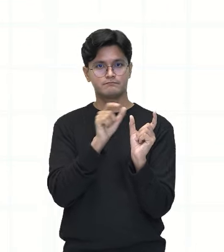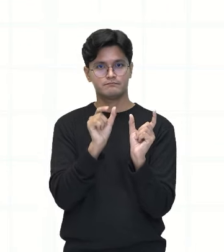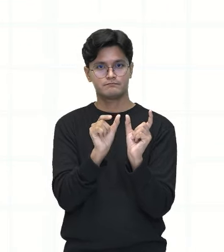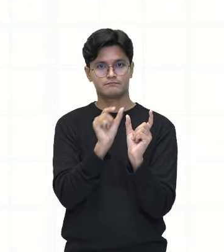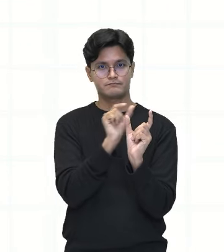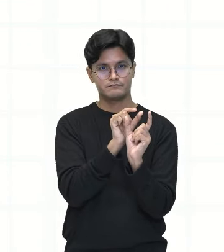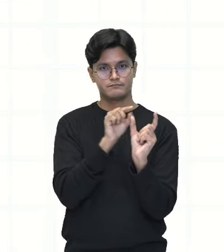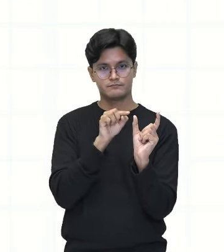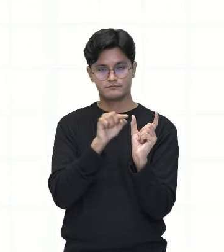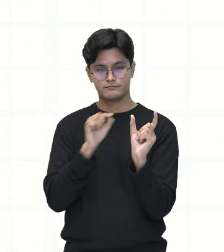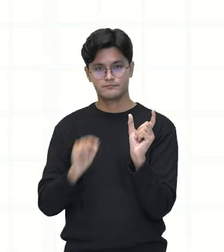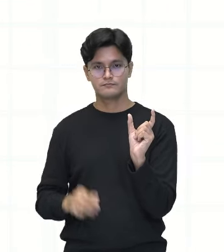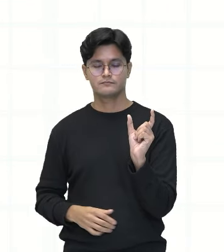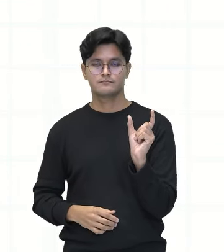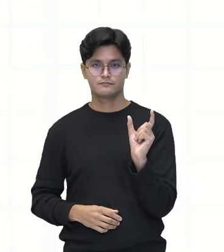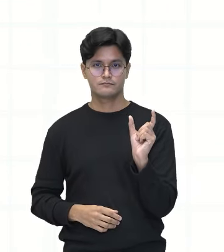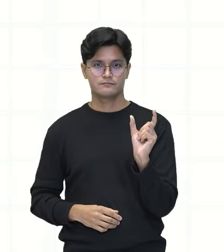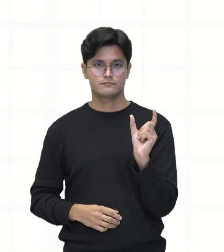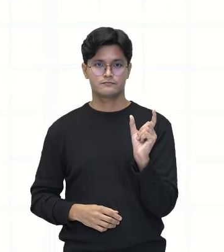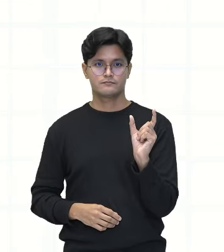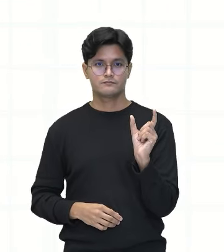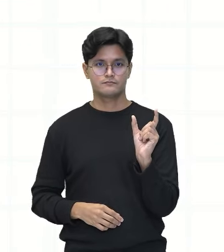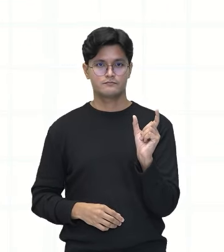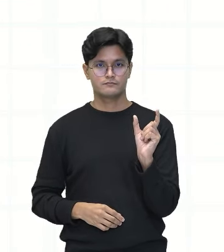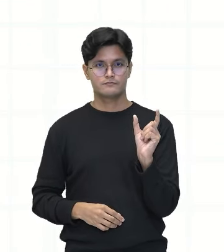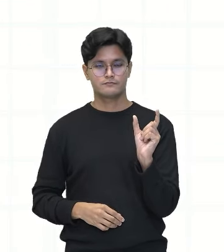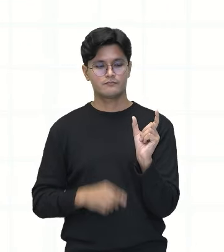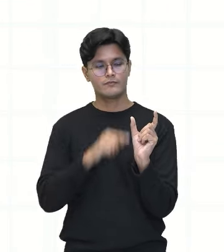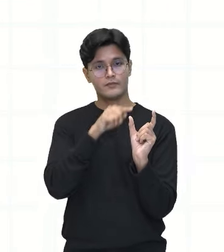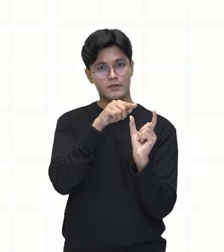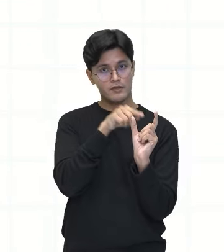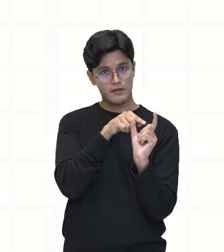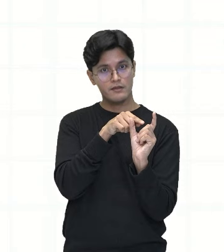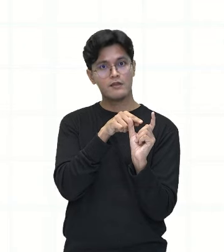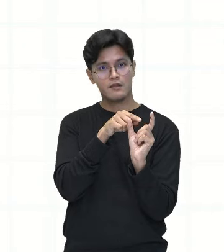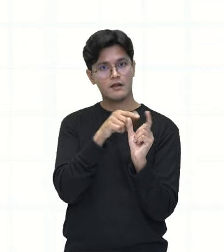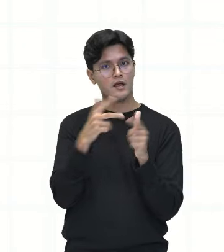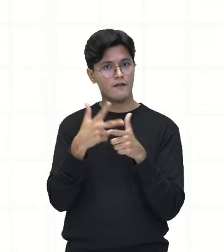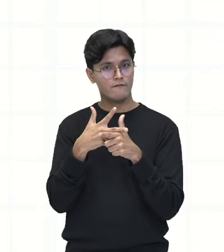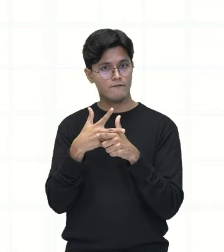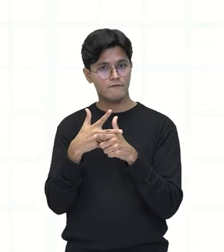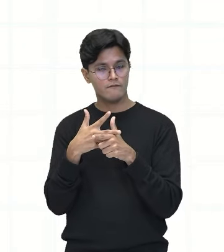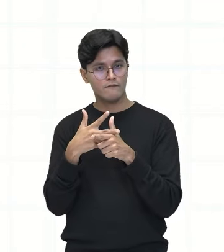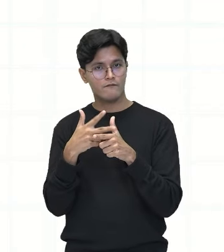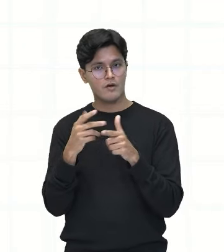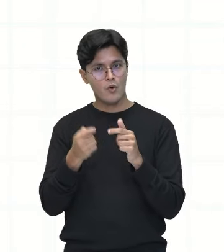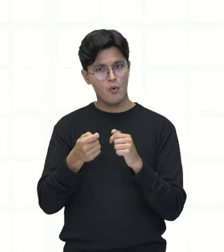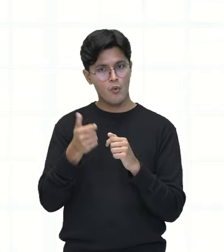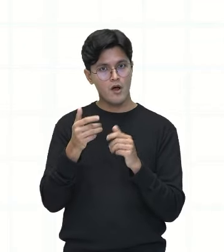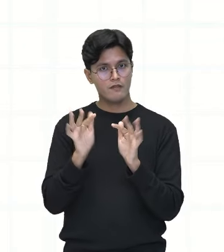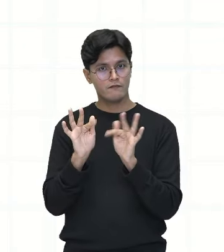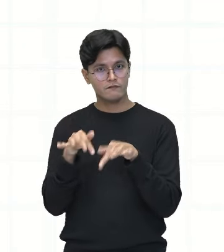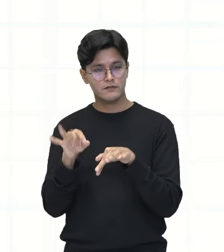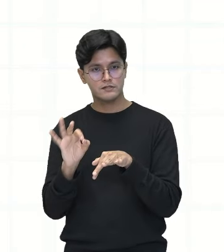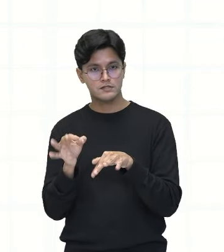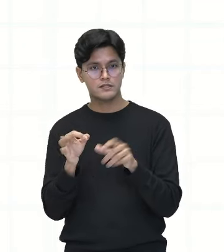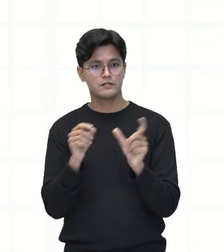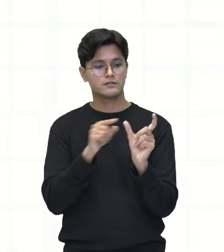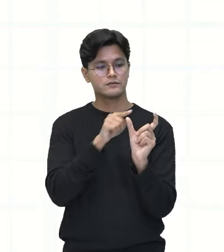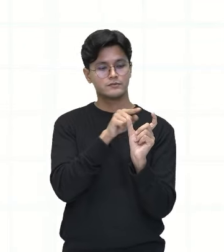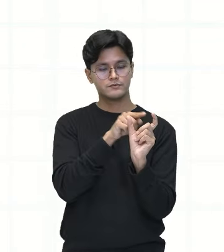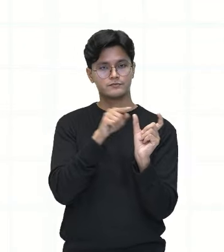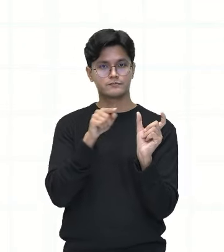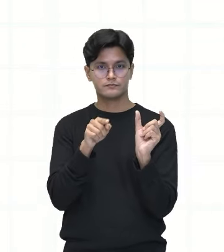Finalist. A palavra finalist é finalista. Mas, quando eu coloquei o semi na frente, ele